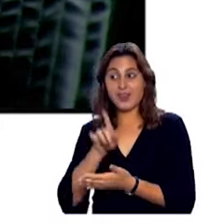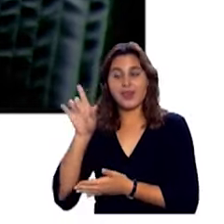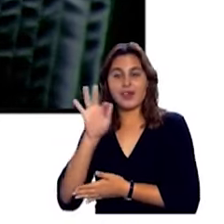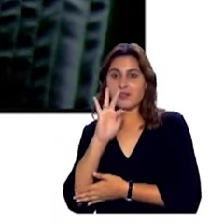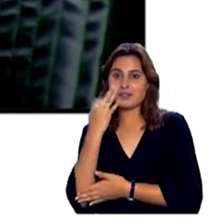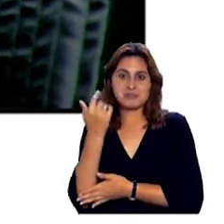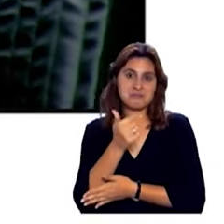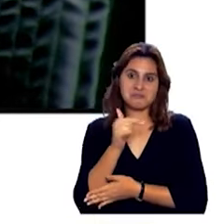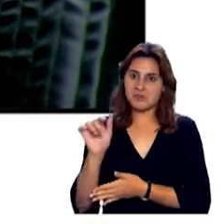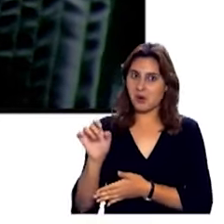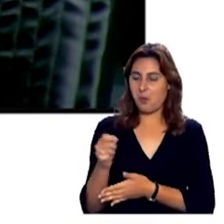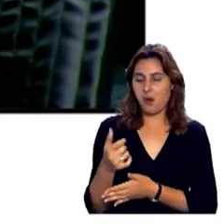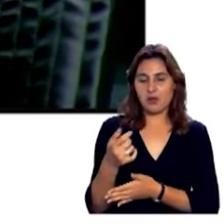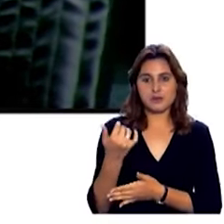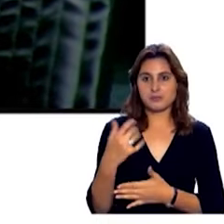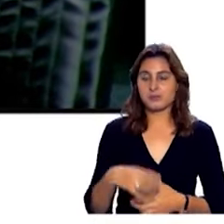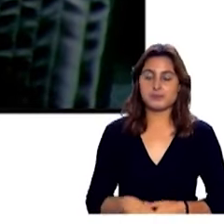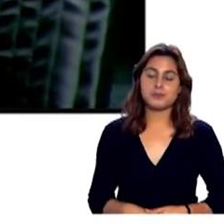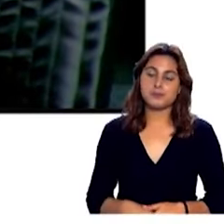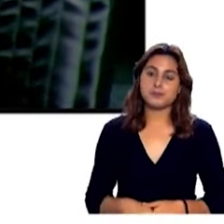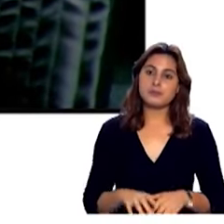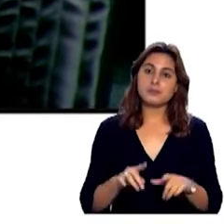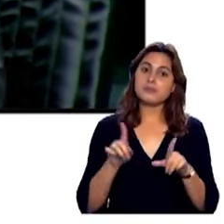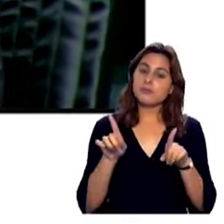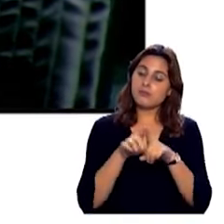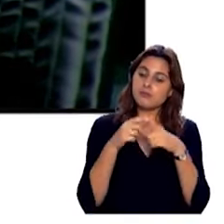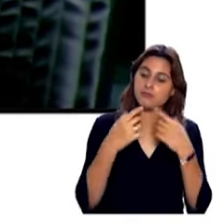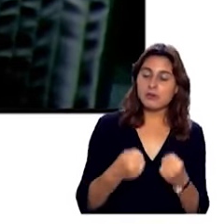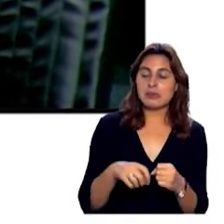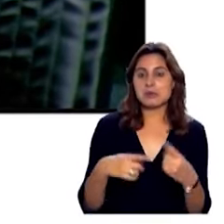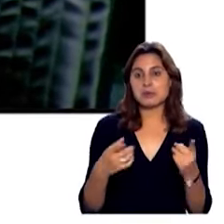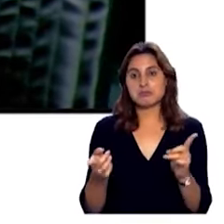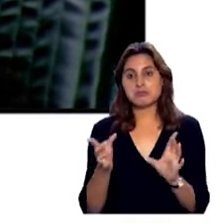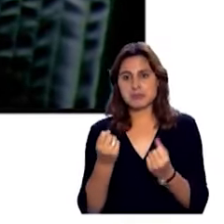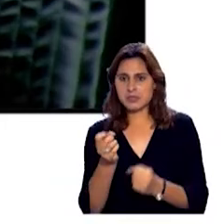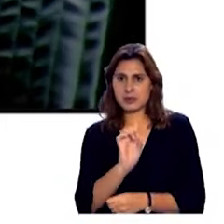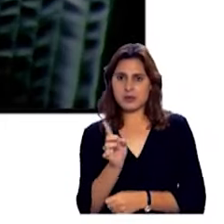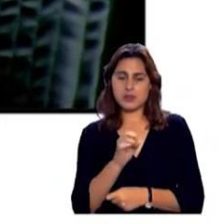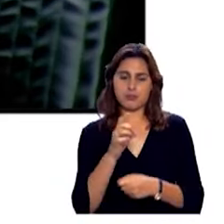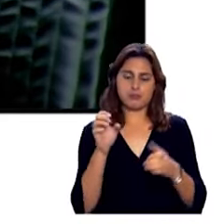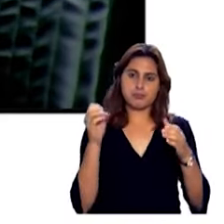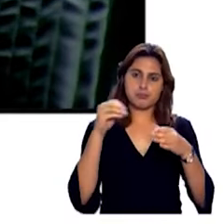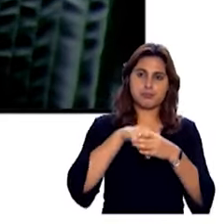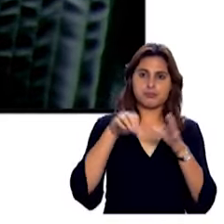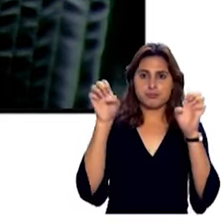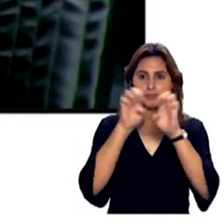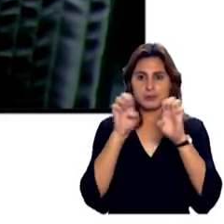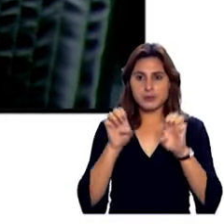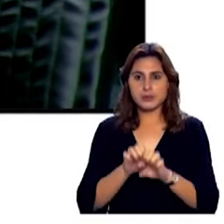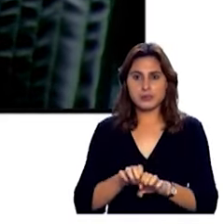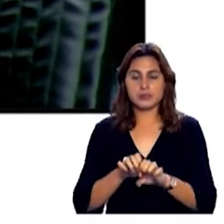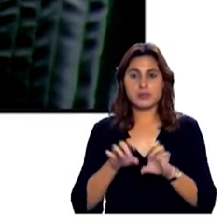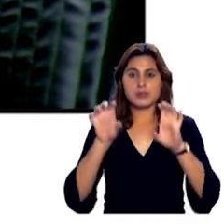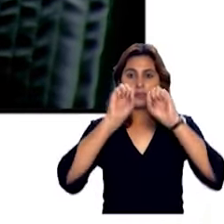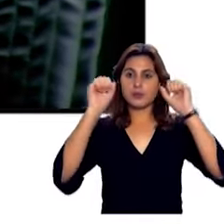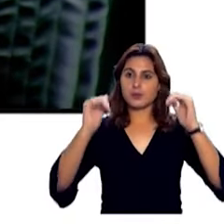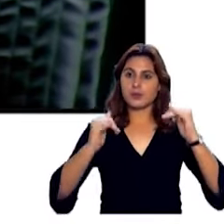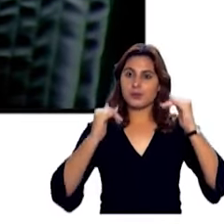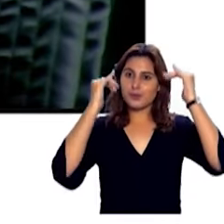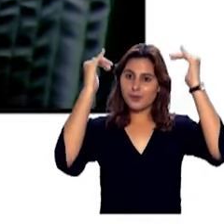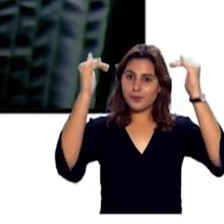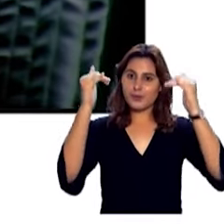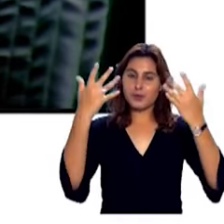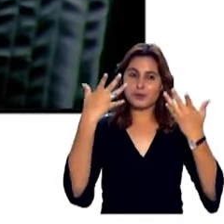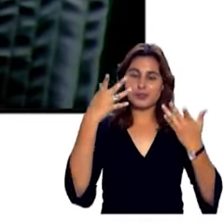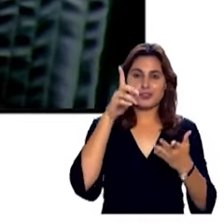admissibilidade ou a inadmissibilidade dentro das estruturas da corte de cassação francesa são feitas no mínimo por um colegiado